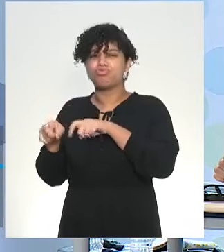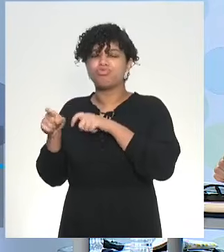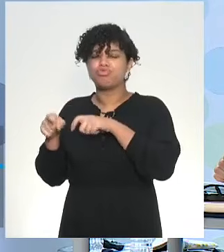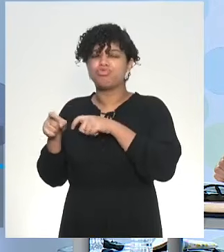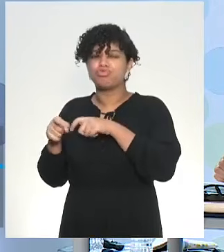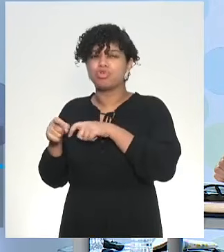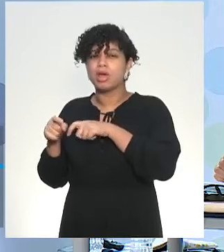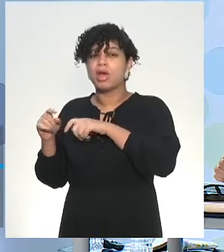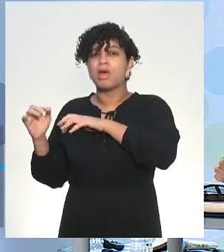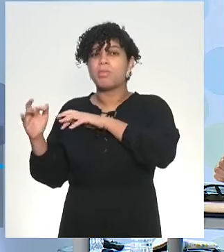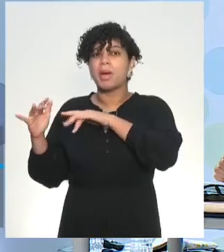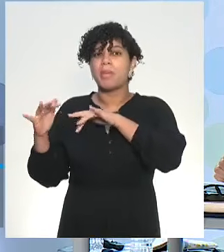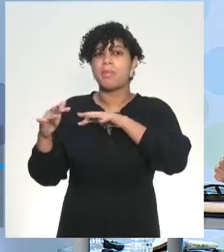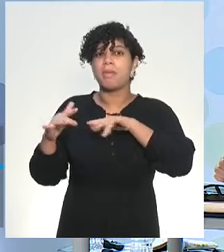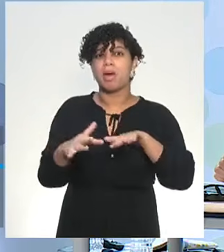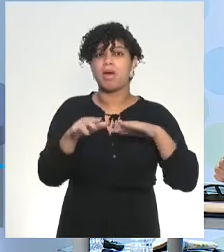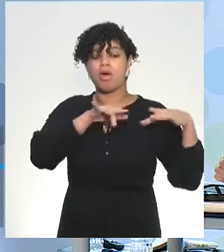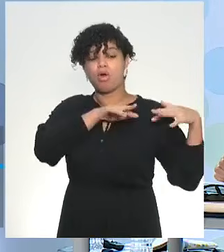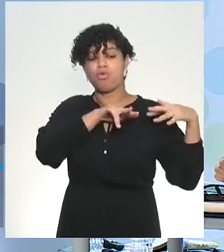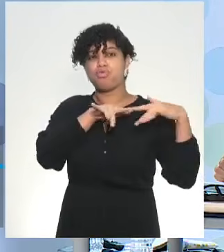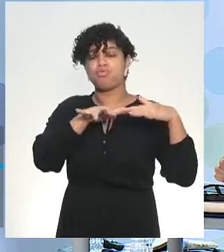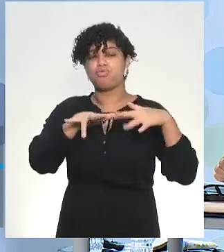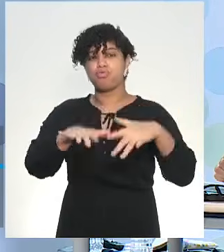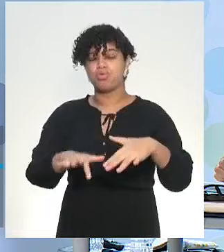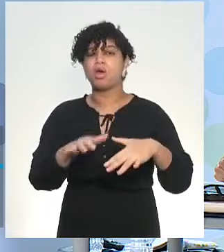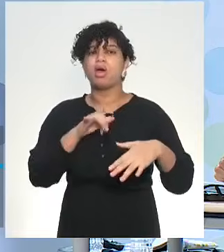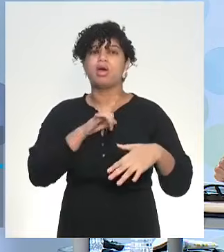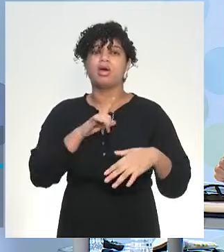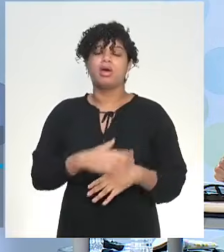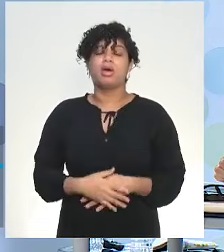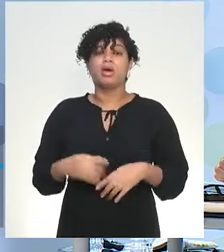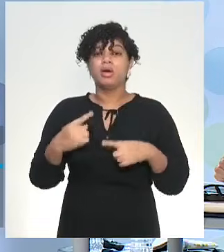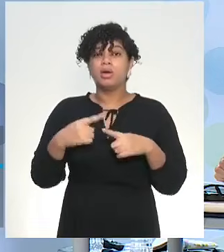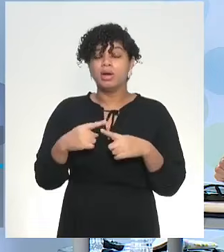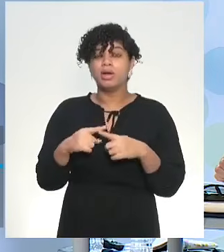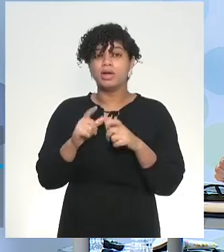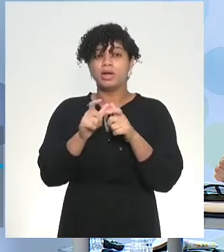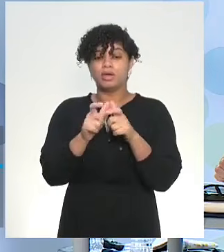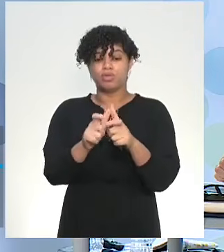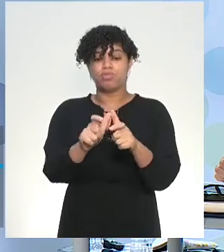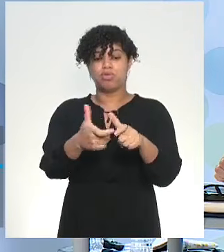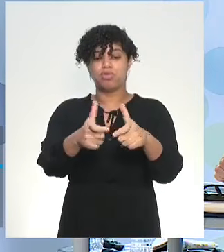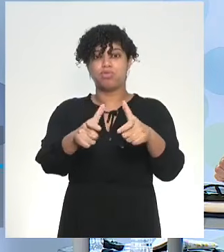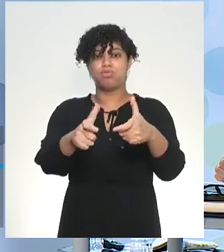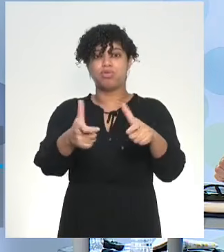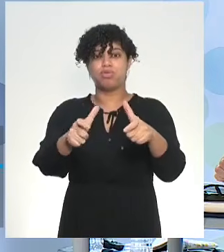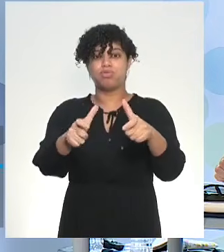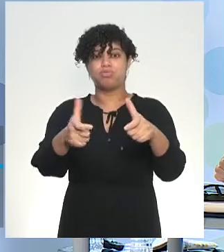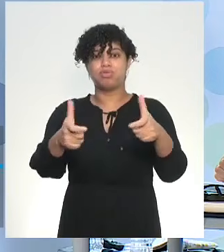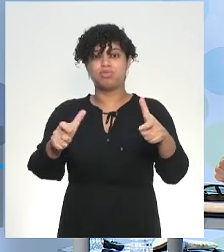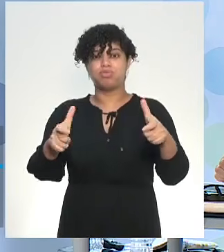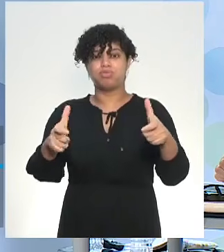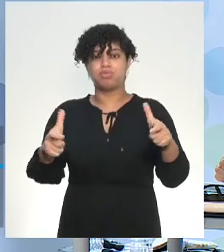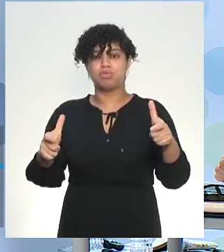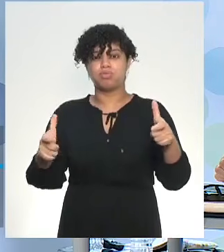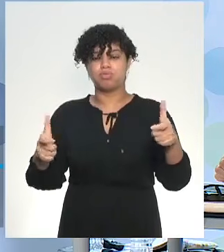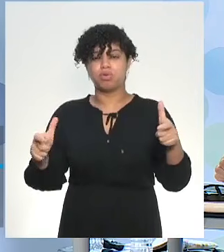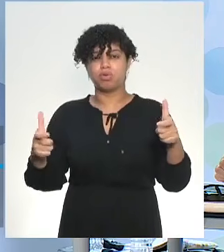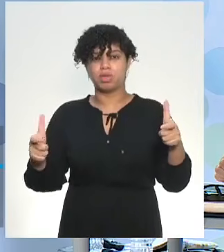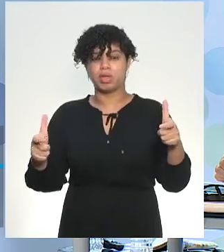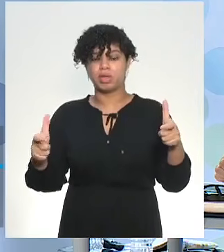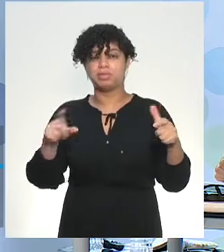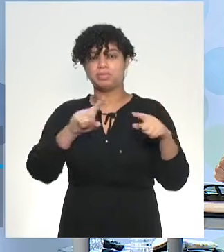que defasado. Por quê? Porque as cidades foram aumentando verticalmente, né, então elas foram se